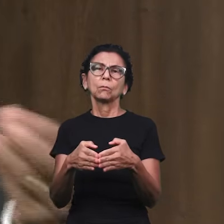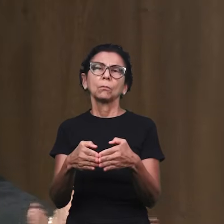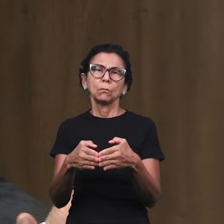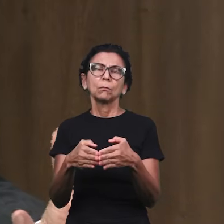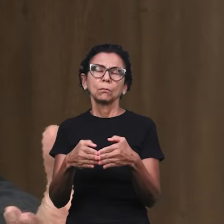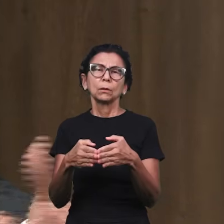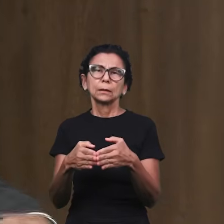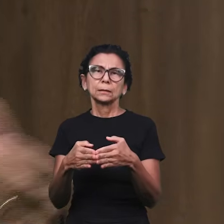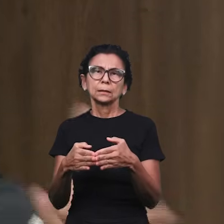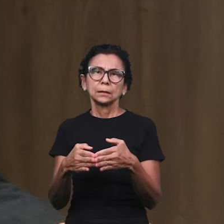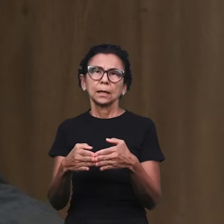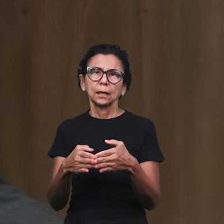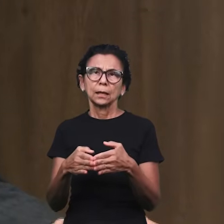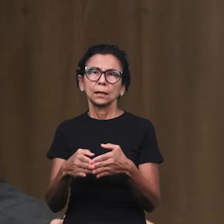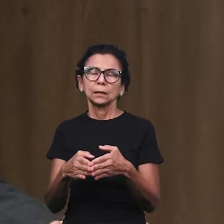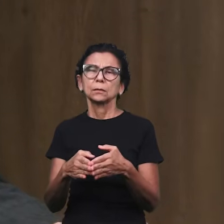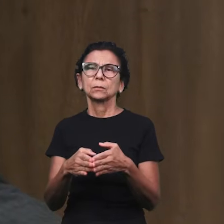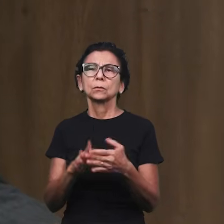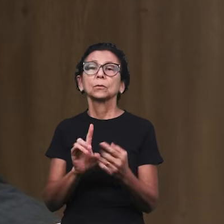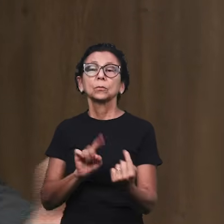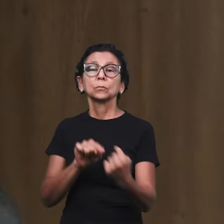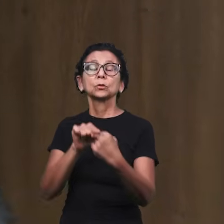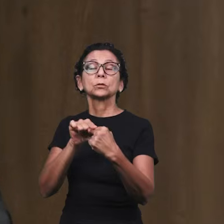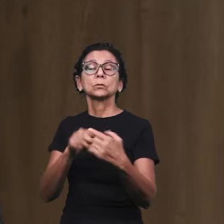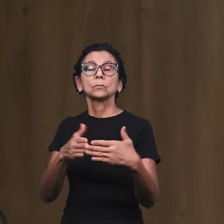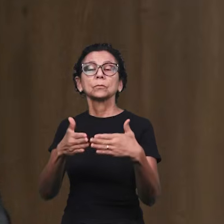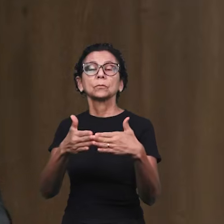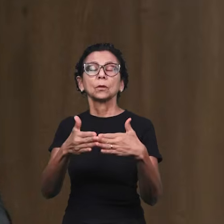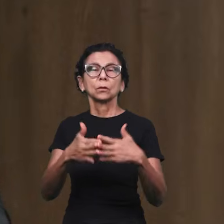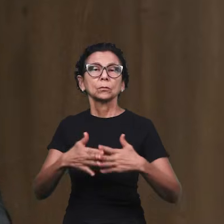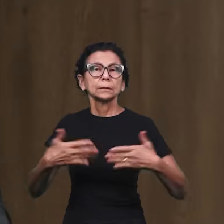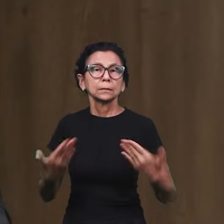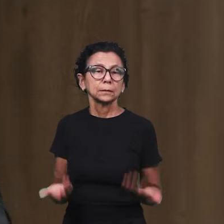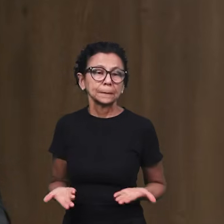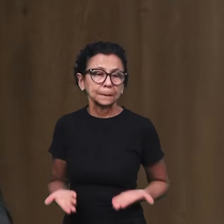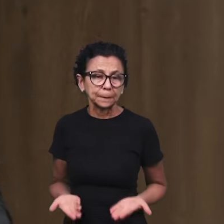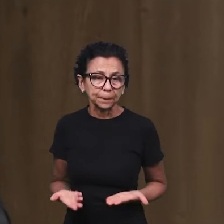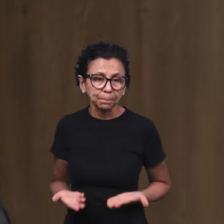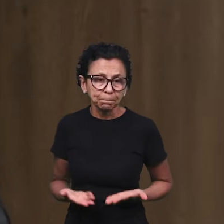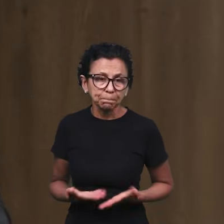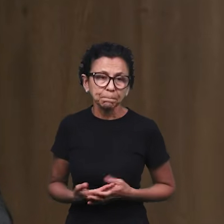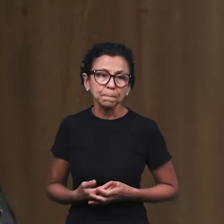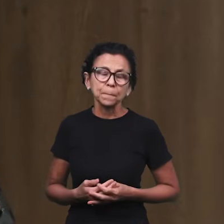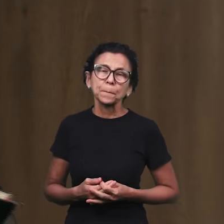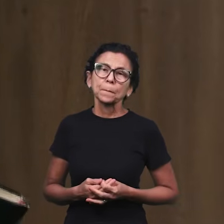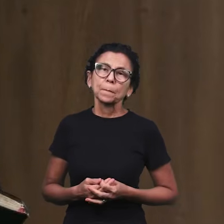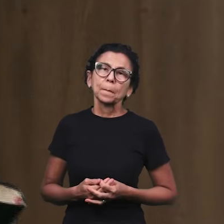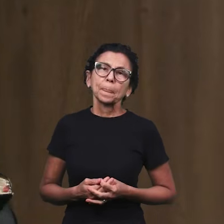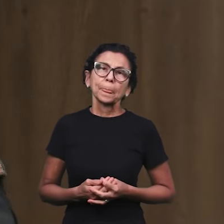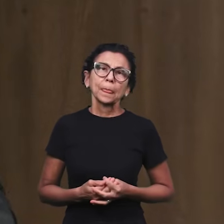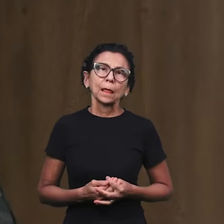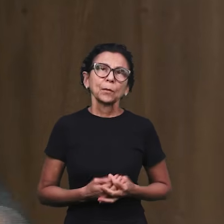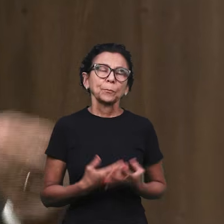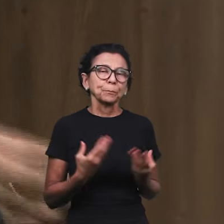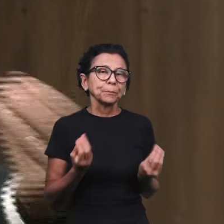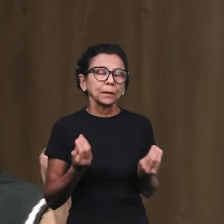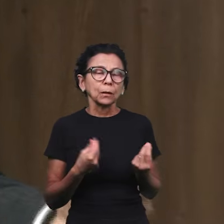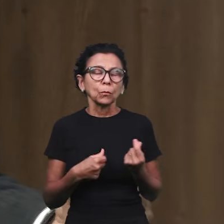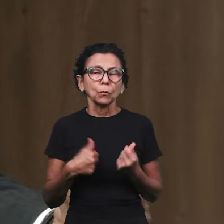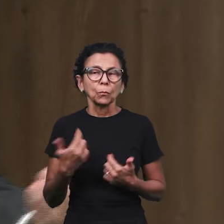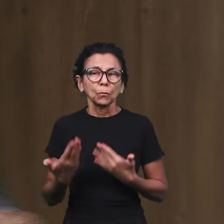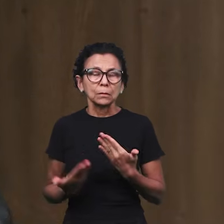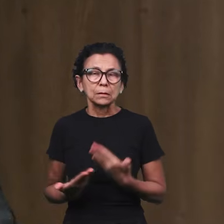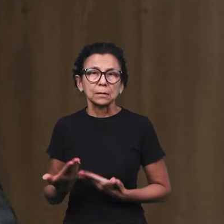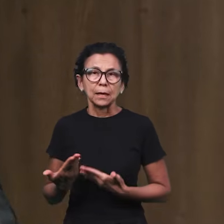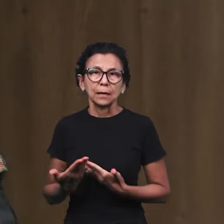de focar nos seus objetivos, né? Então, nesse aspecto, né, o servo